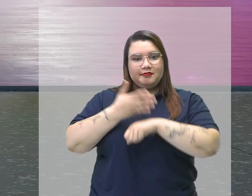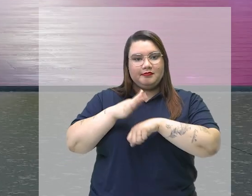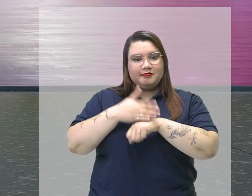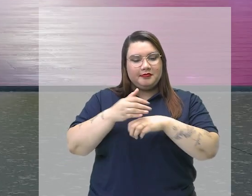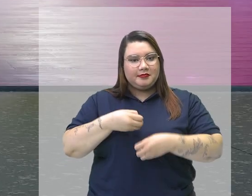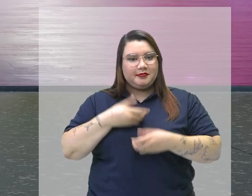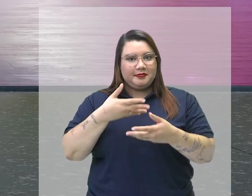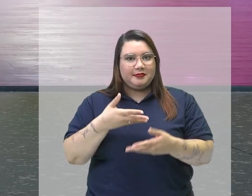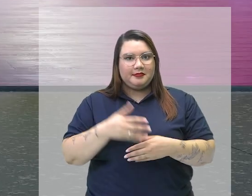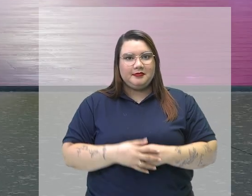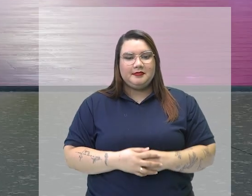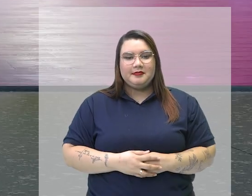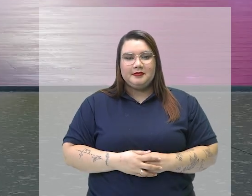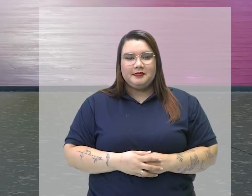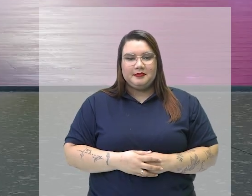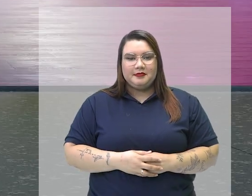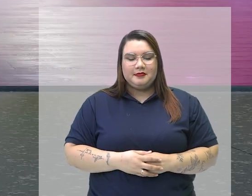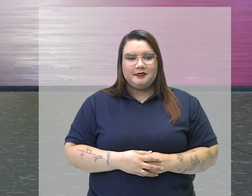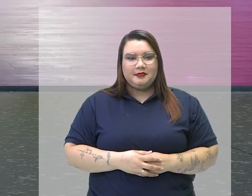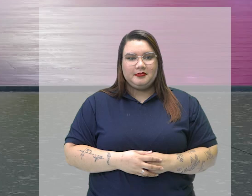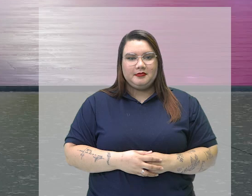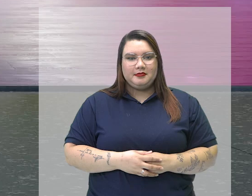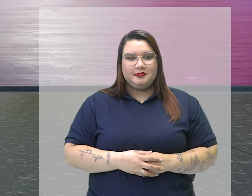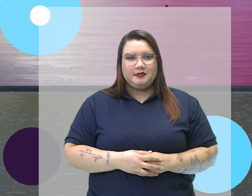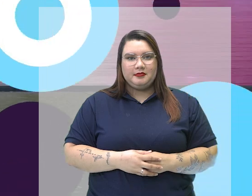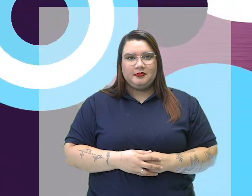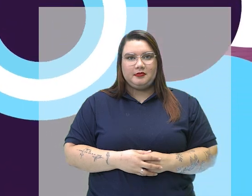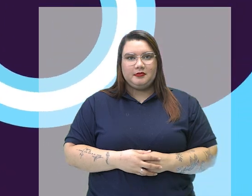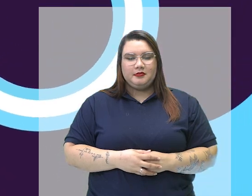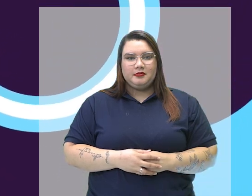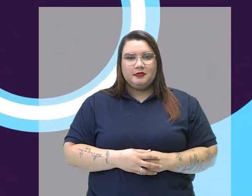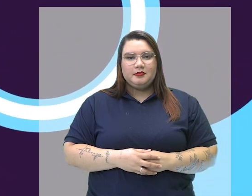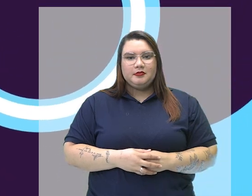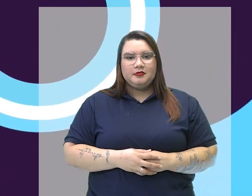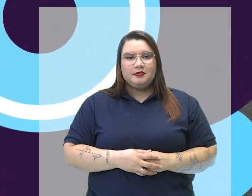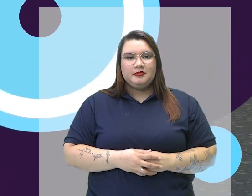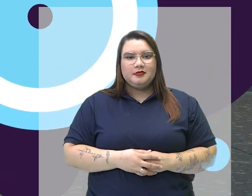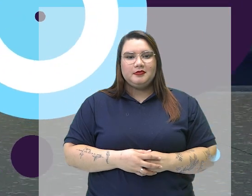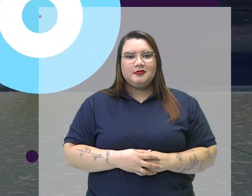prática expressiva corporal. Vamos lá?